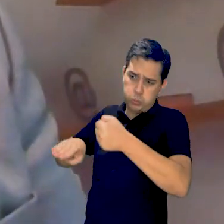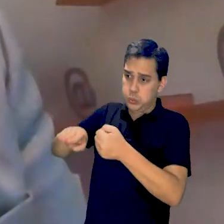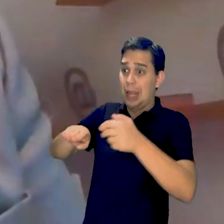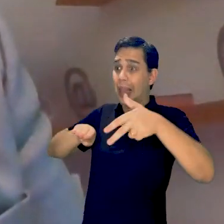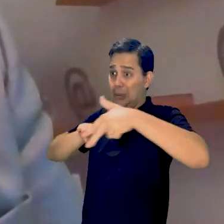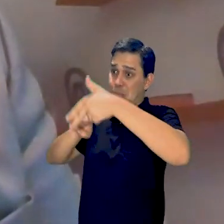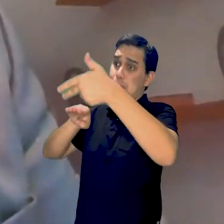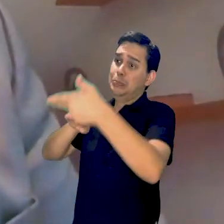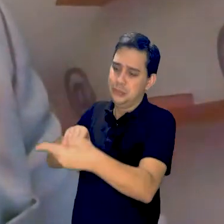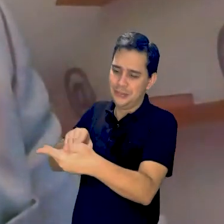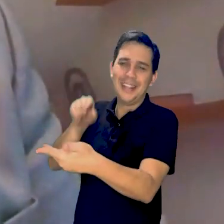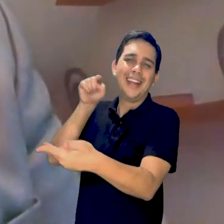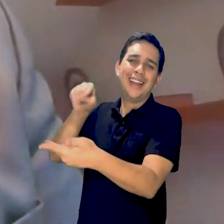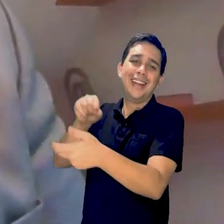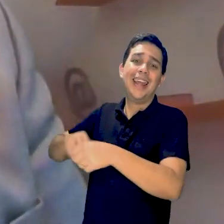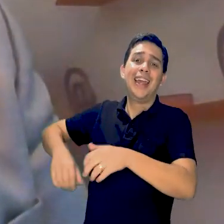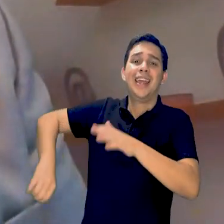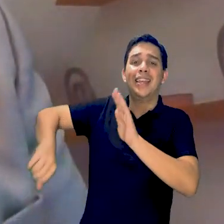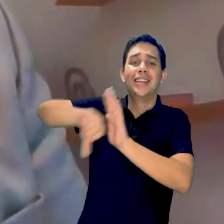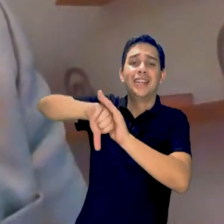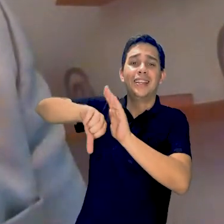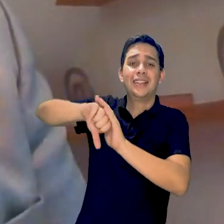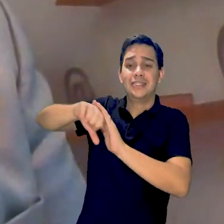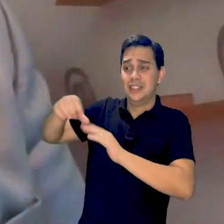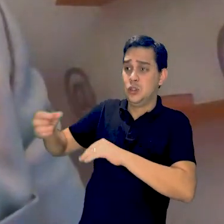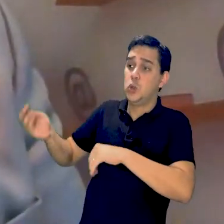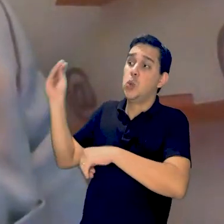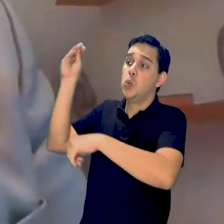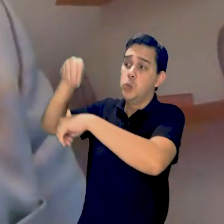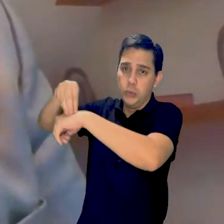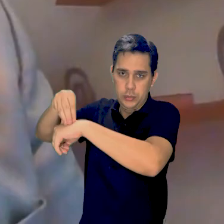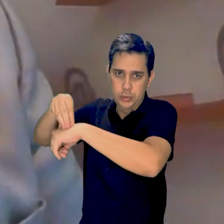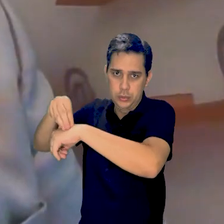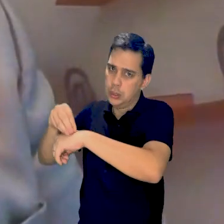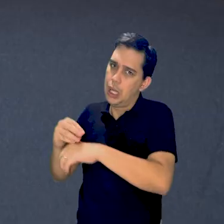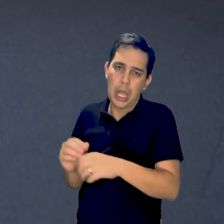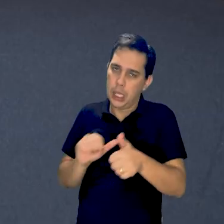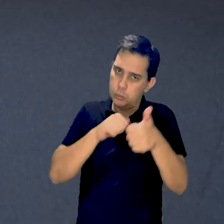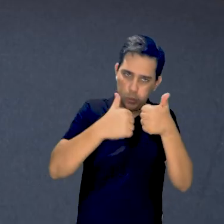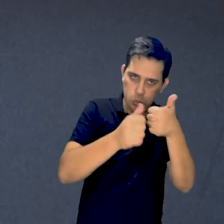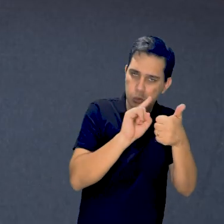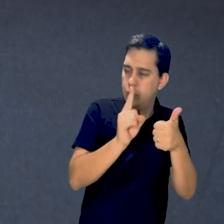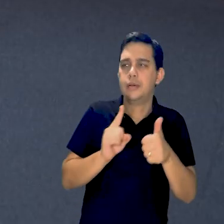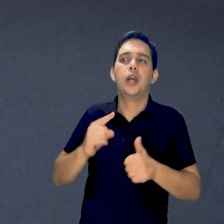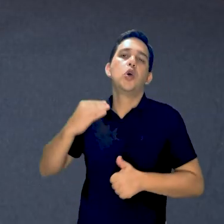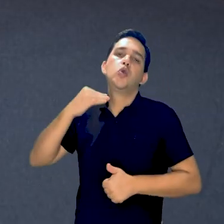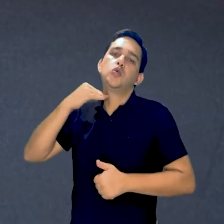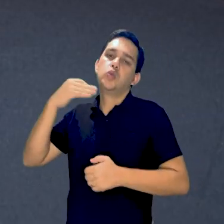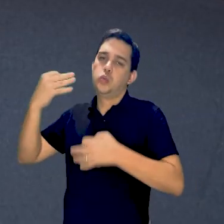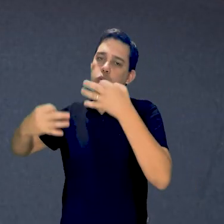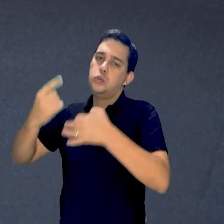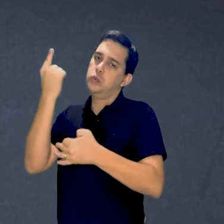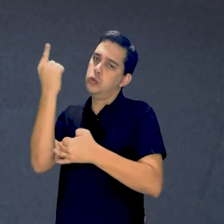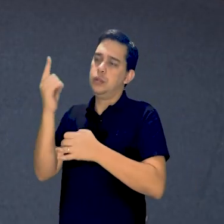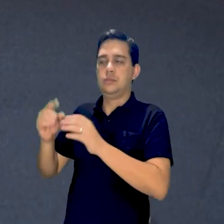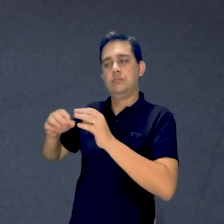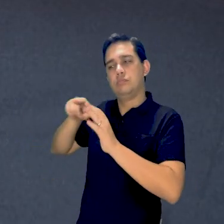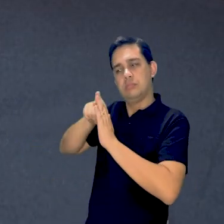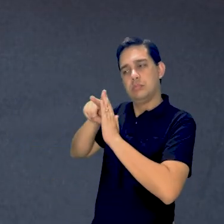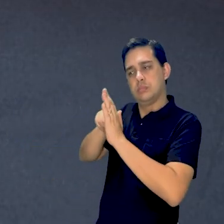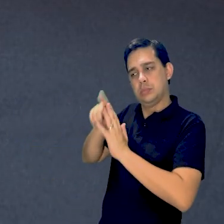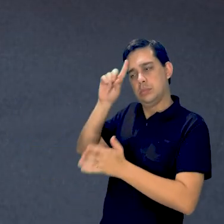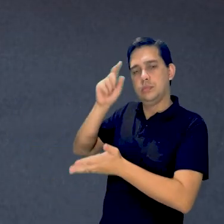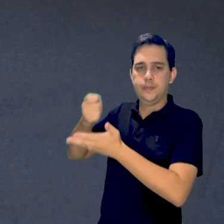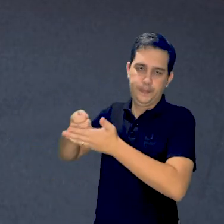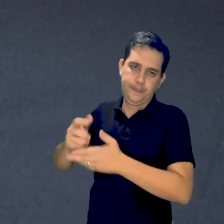culposo, ele é julgado por um juiz singular e não pelo tribunal do júri. E por hoje é só. Para rever qualquer